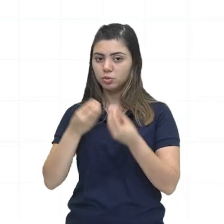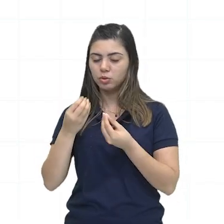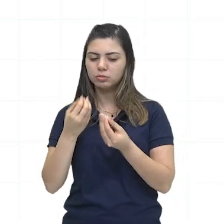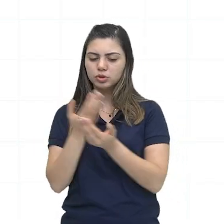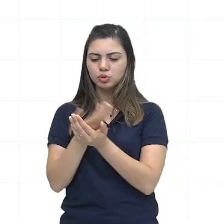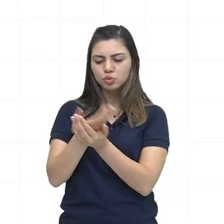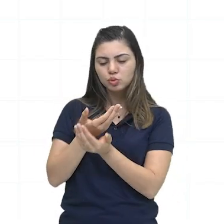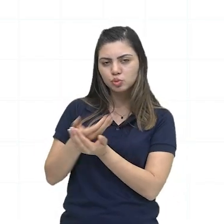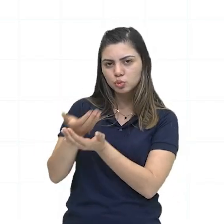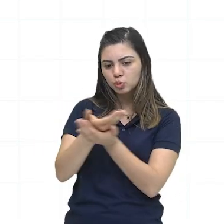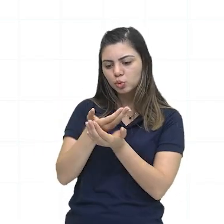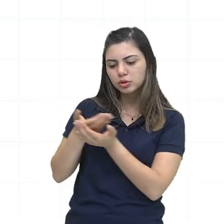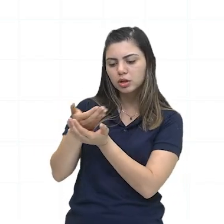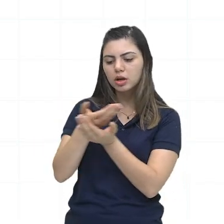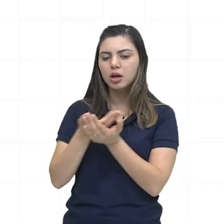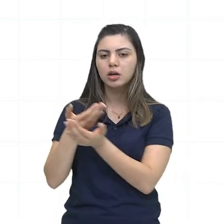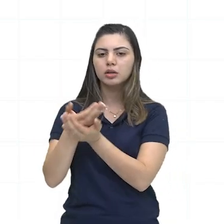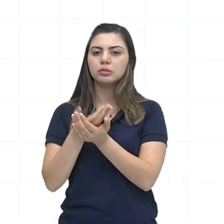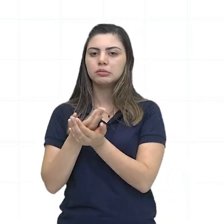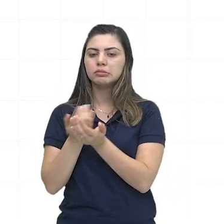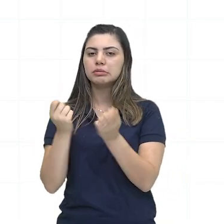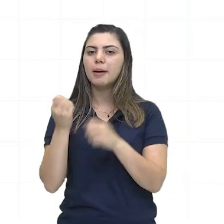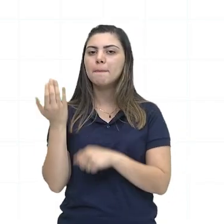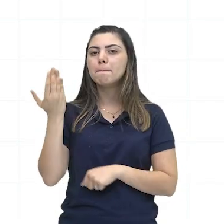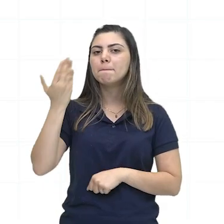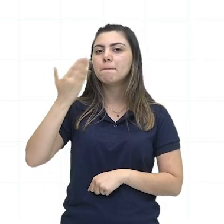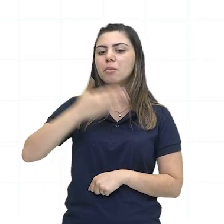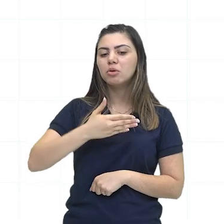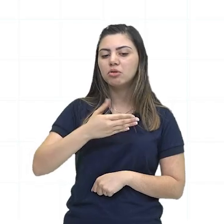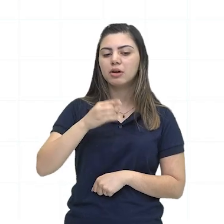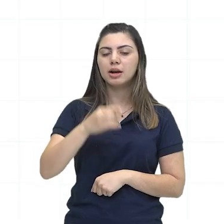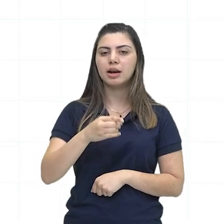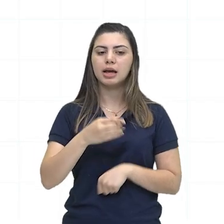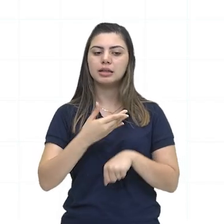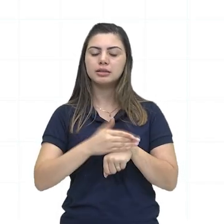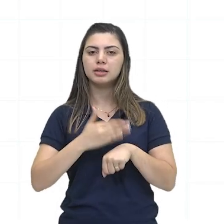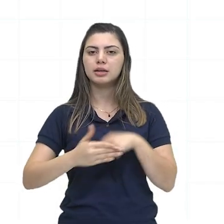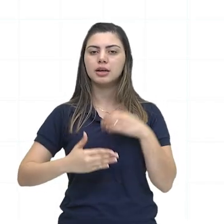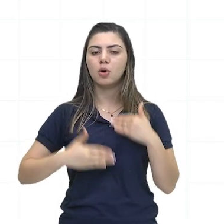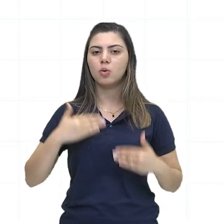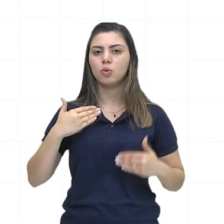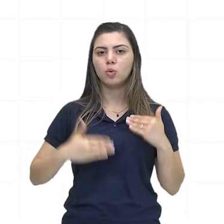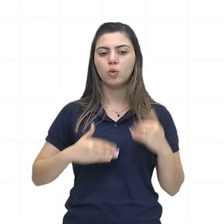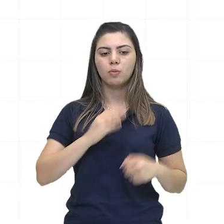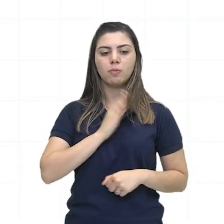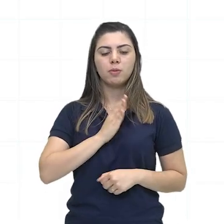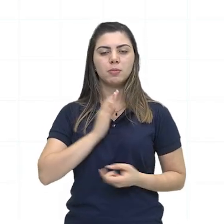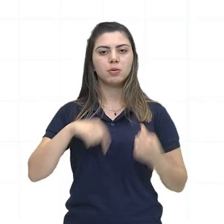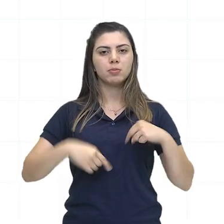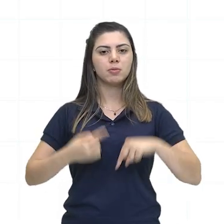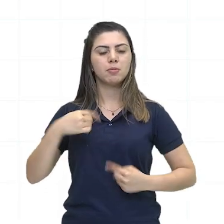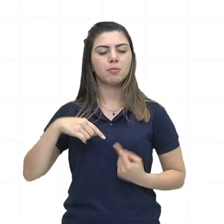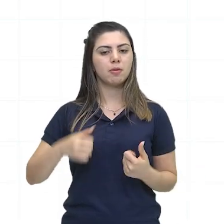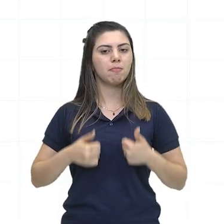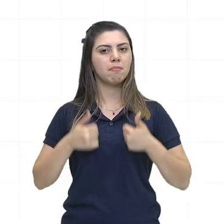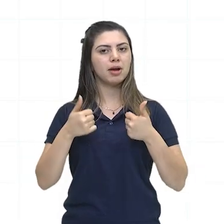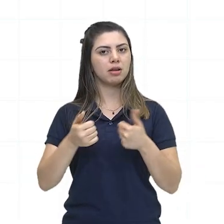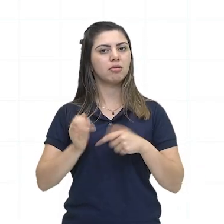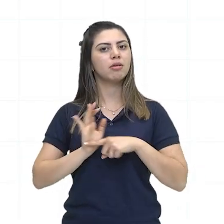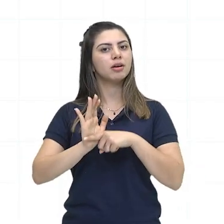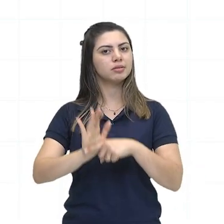alguns estudos para comprovar a eficiência desse tipo de exercício para a melhora de